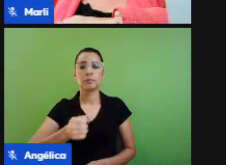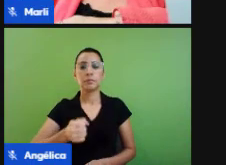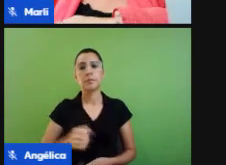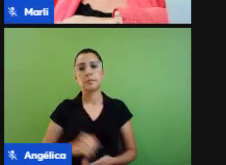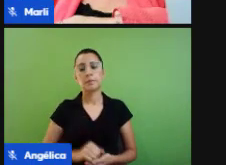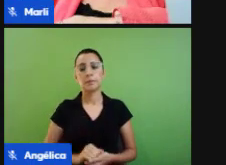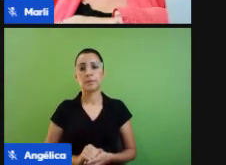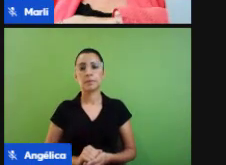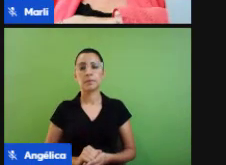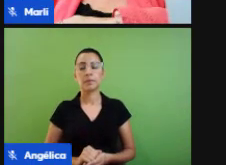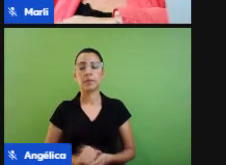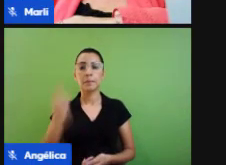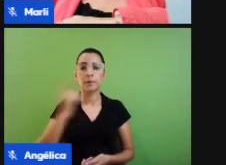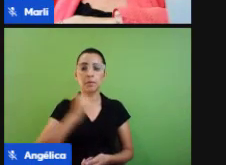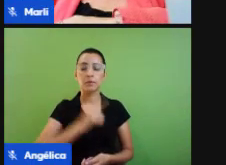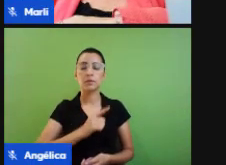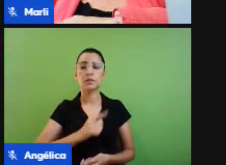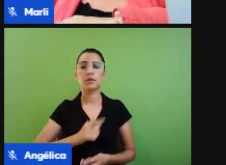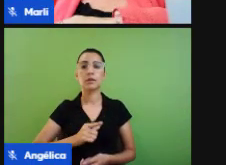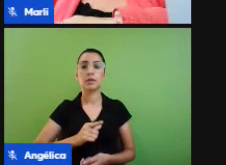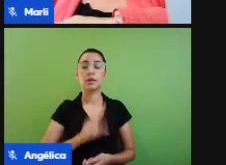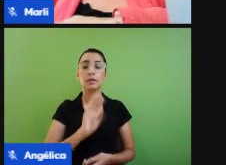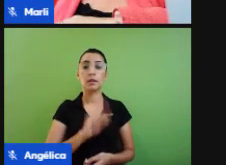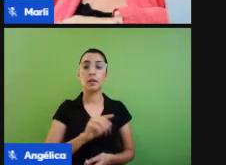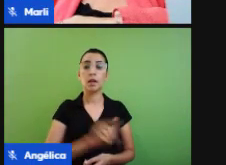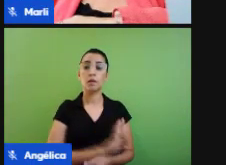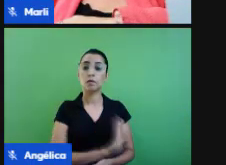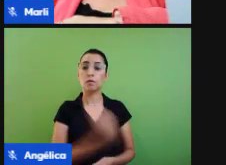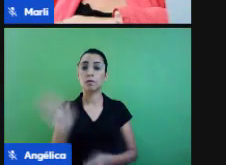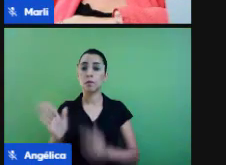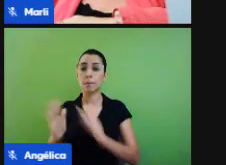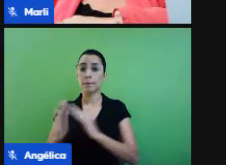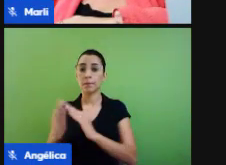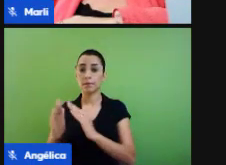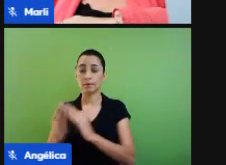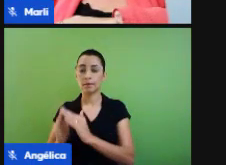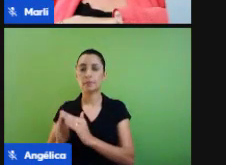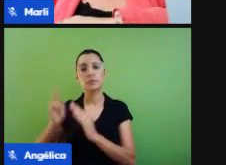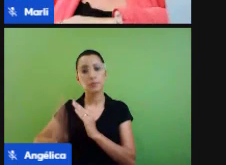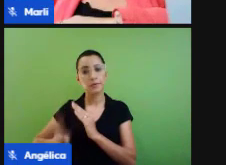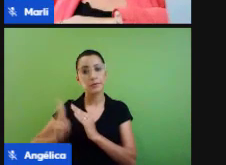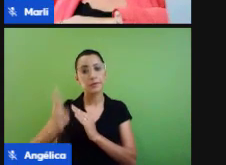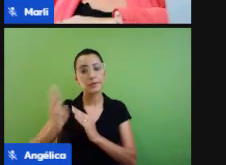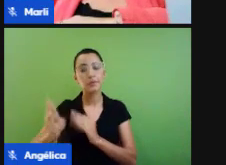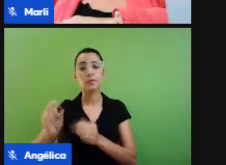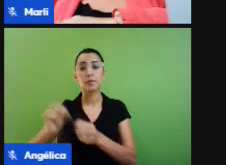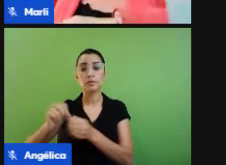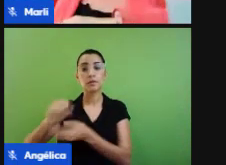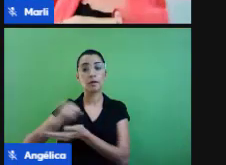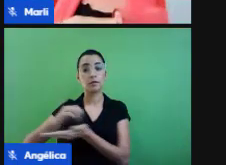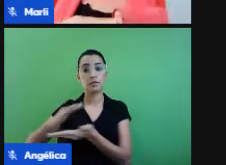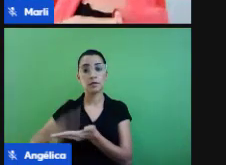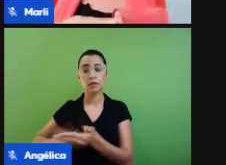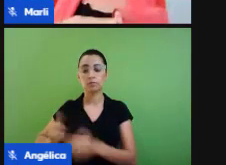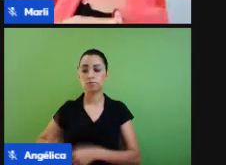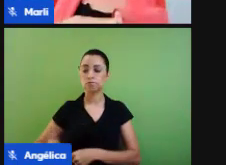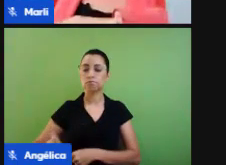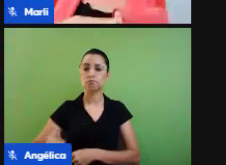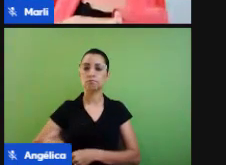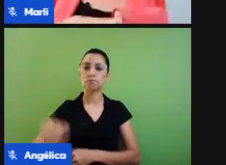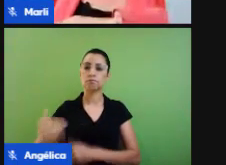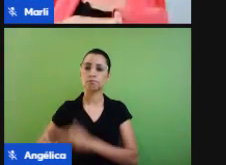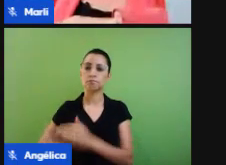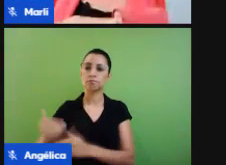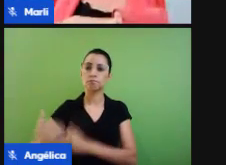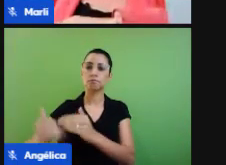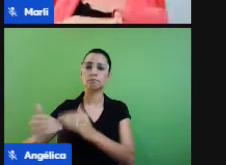o desenvolvimento dessa atividade em casa, tá? Então, a sequência didática se iniciou na sala